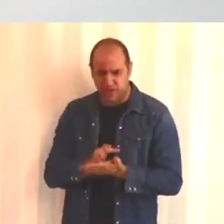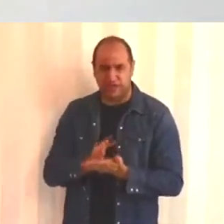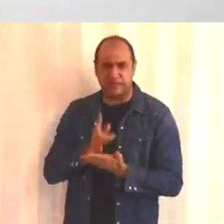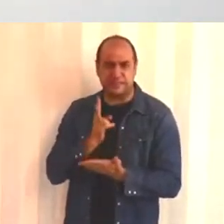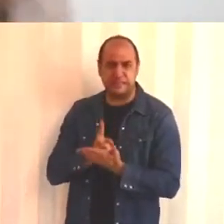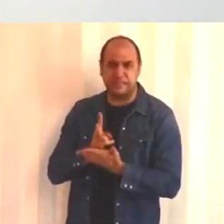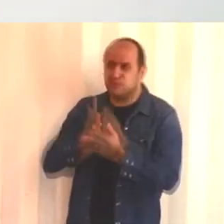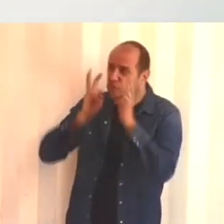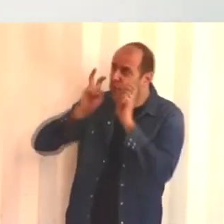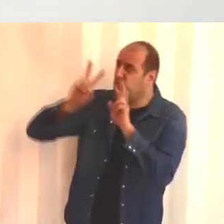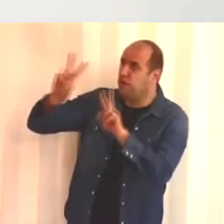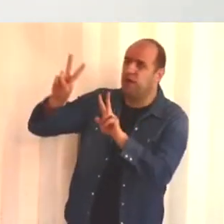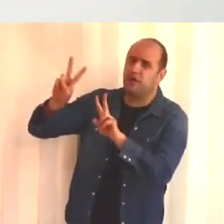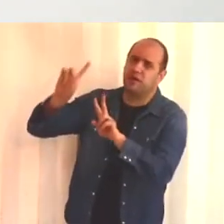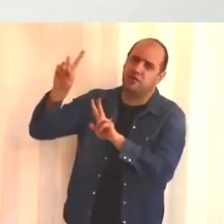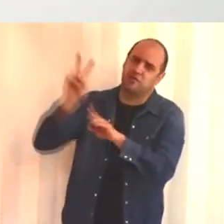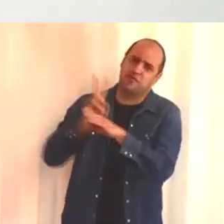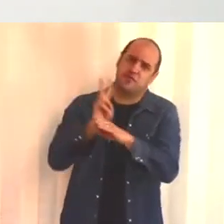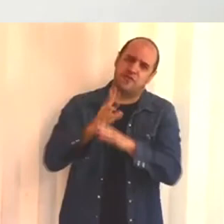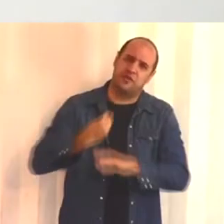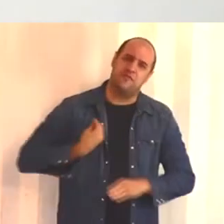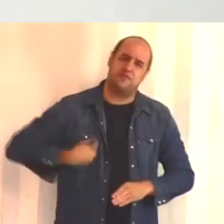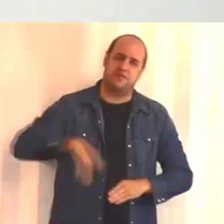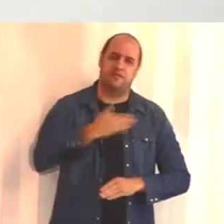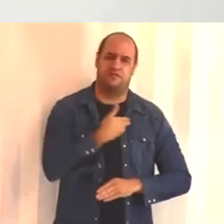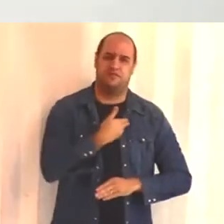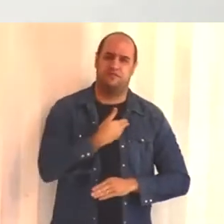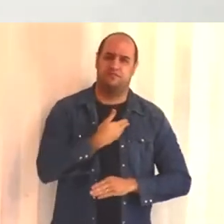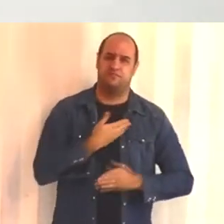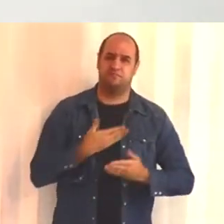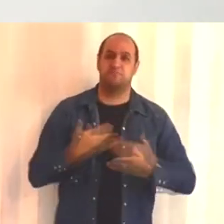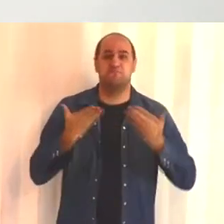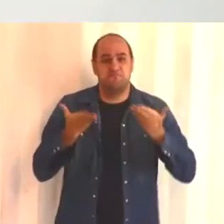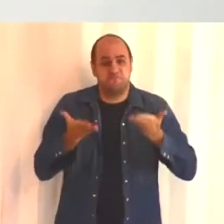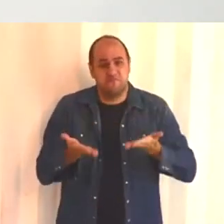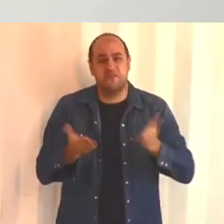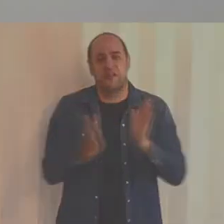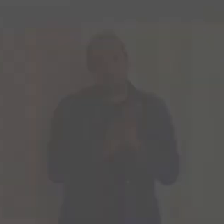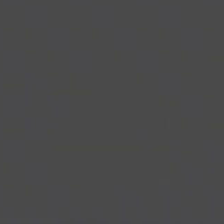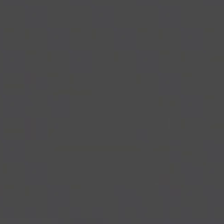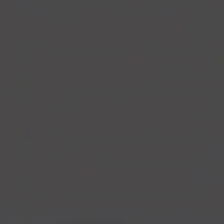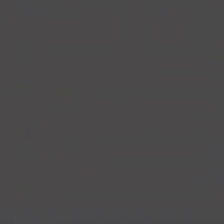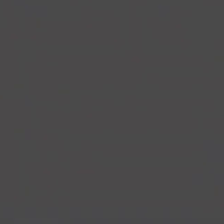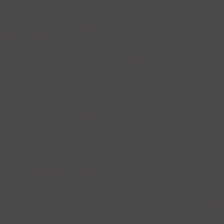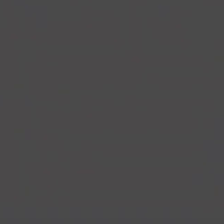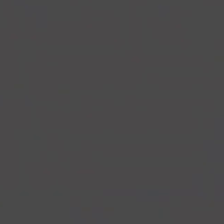que tem sustentado as nossas vidas. Por isso Ele é digno de ser louvado.